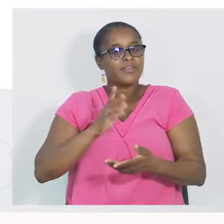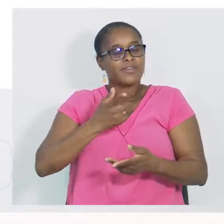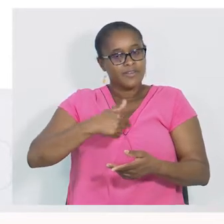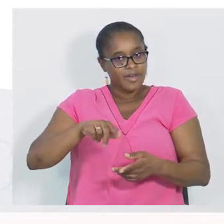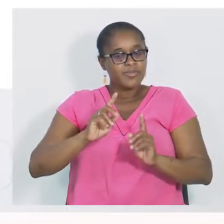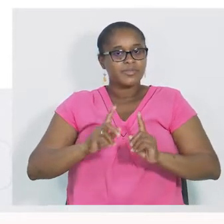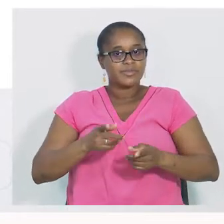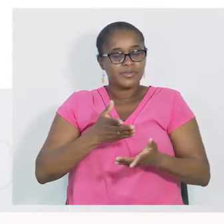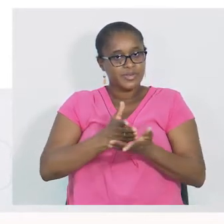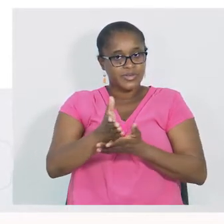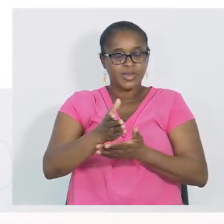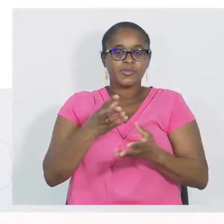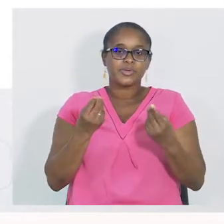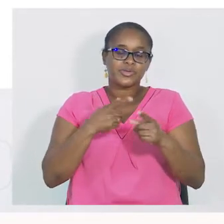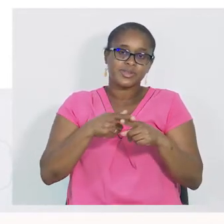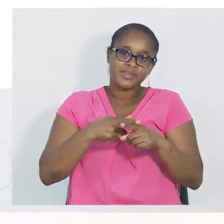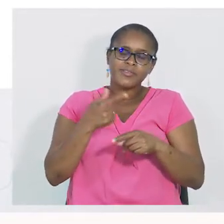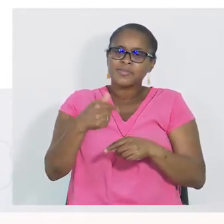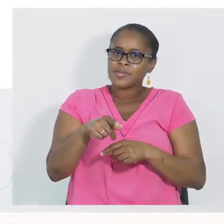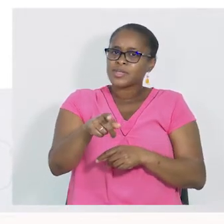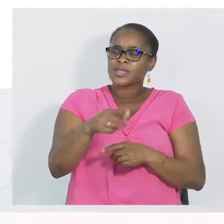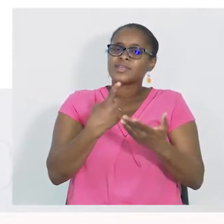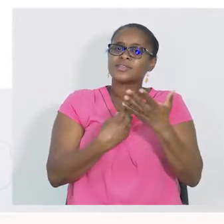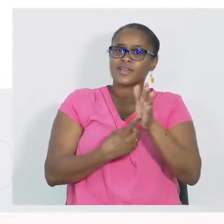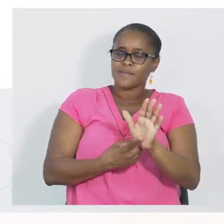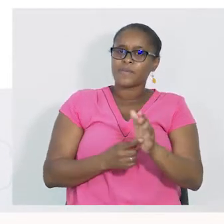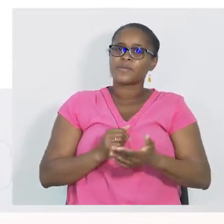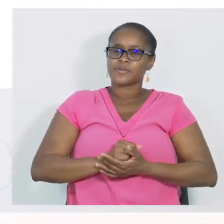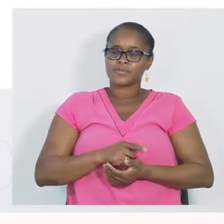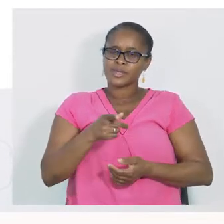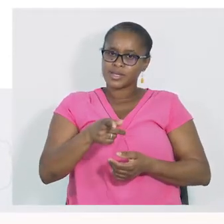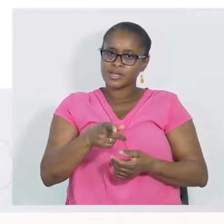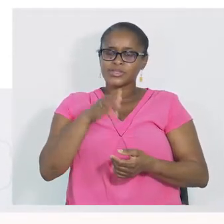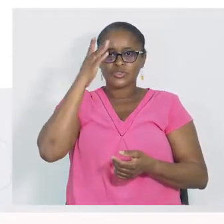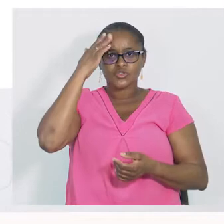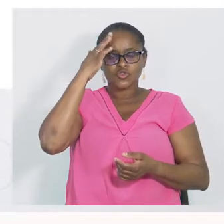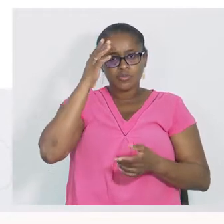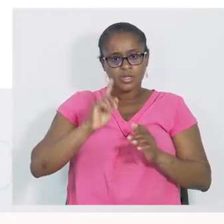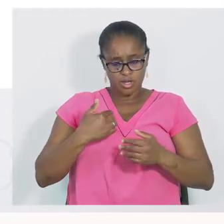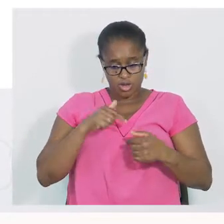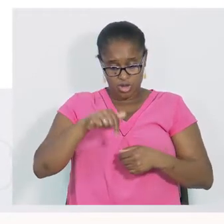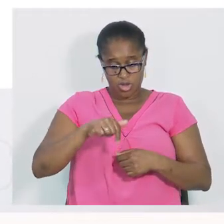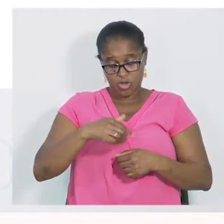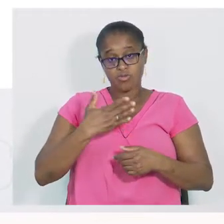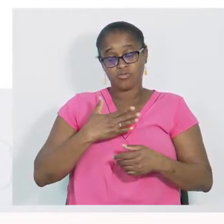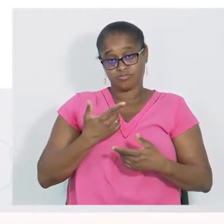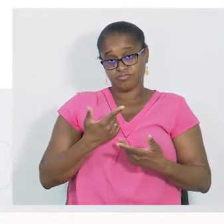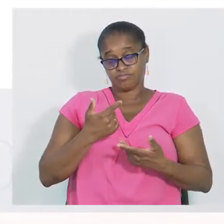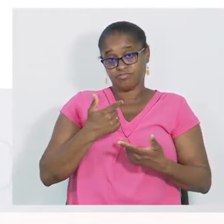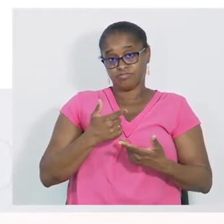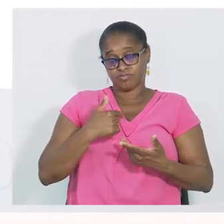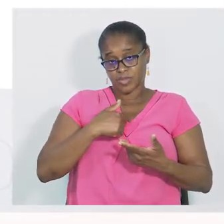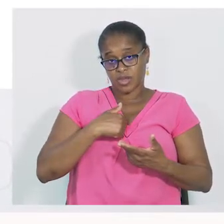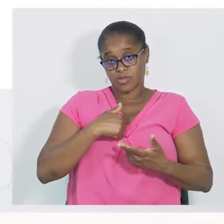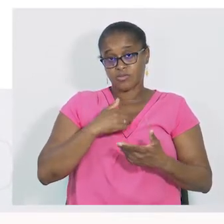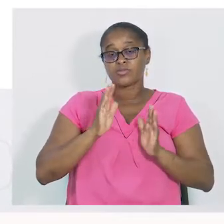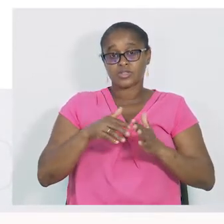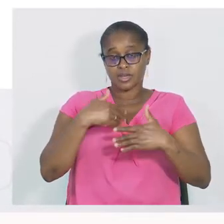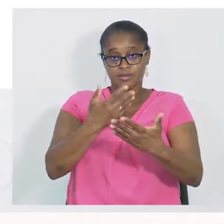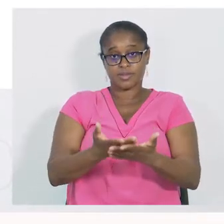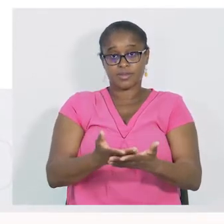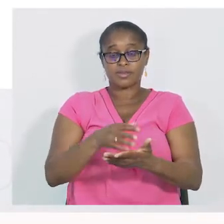e vocês, por exemplo, que eu estou a falar, está no meio, eu digo essa caneta.